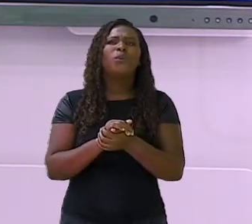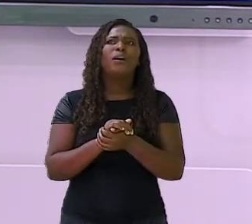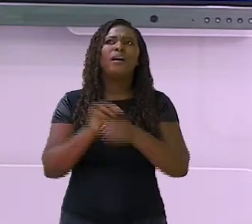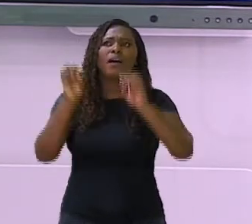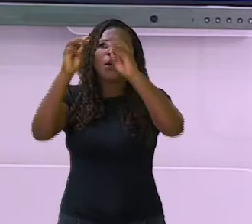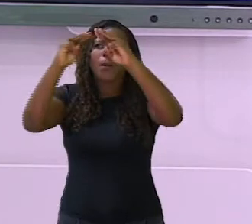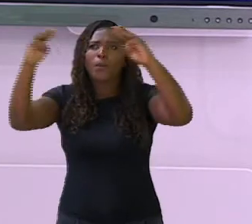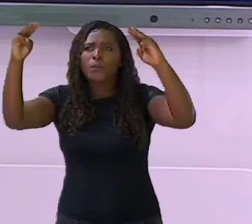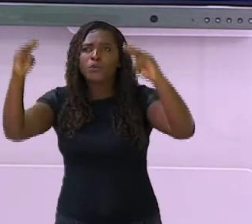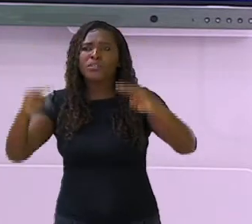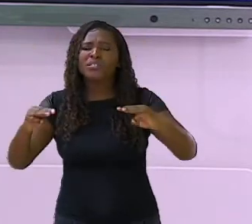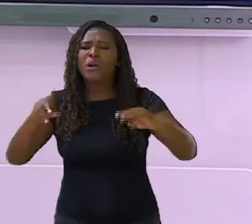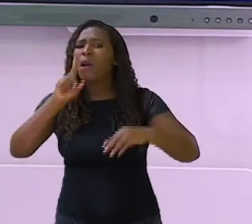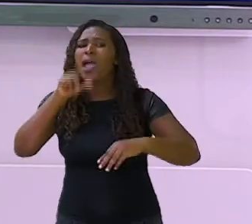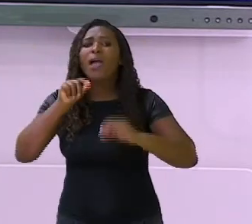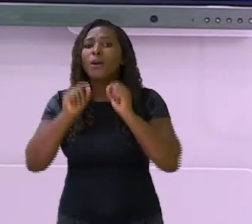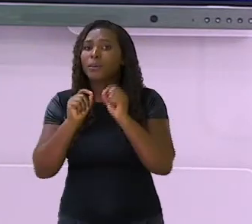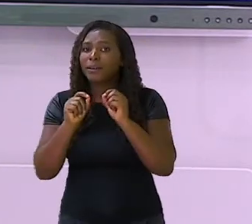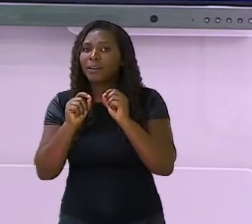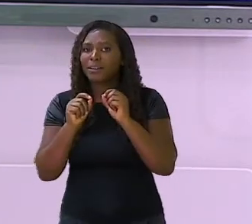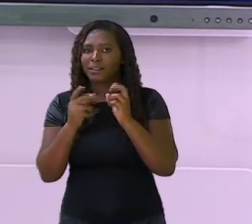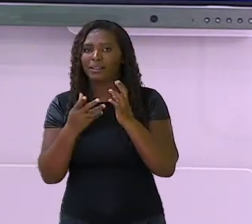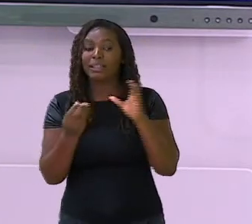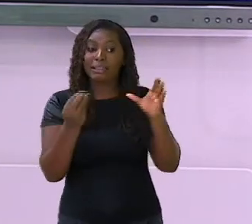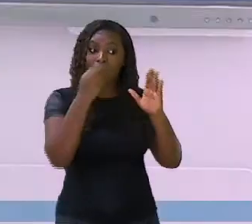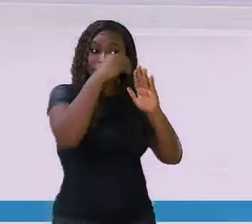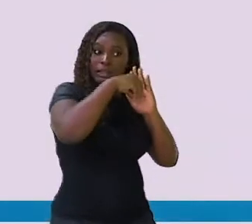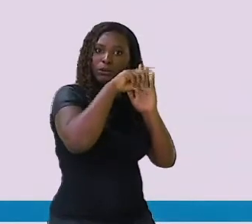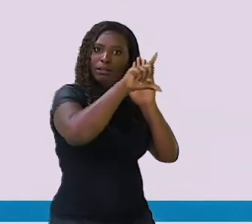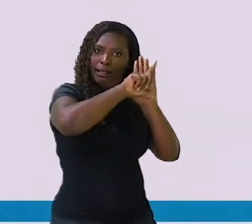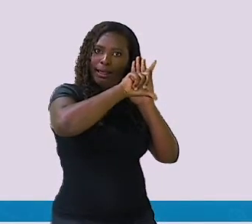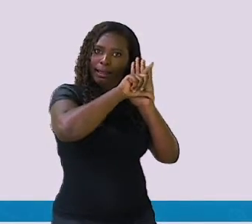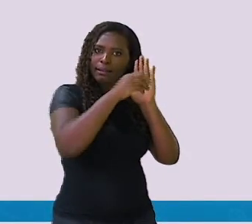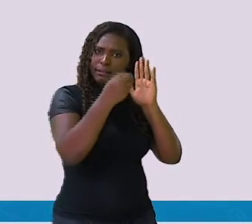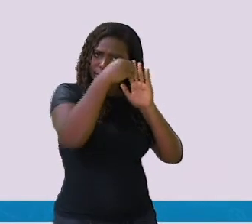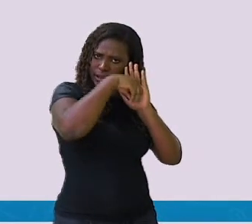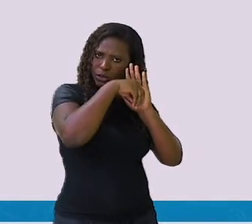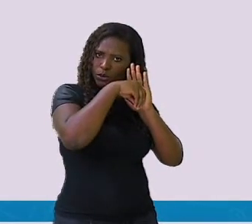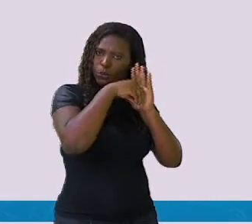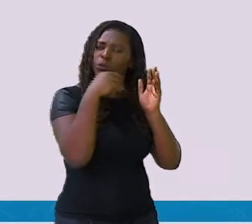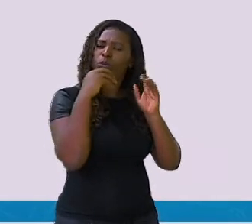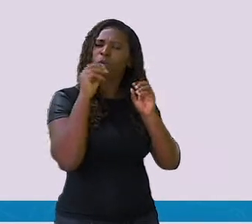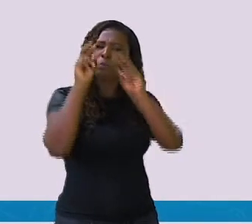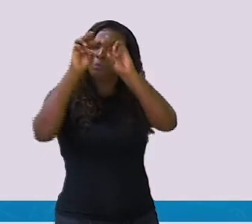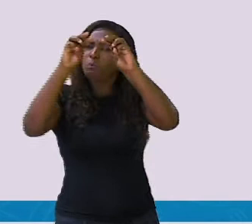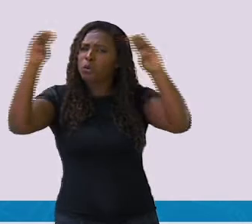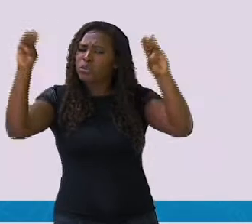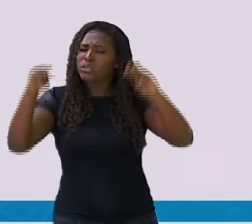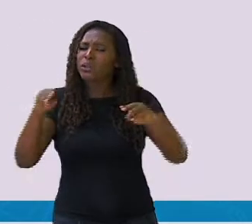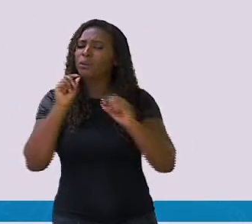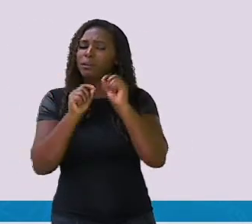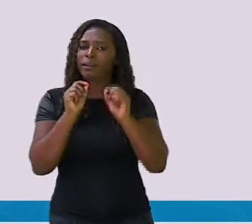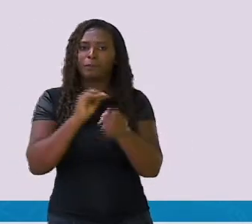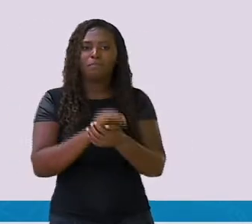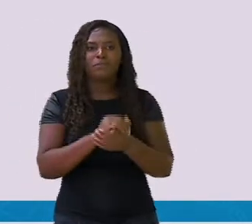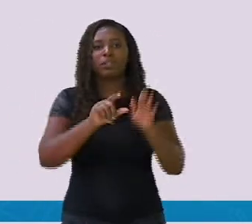foi caracterizado como lei em relação a museu. Então vamos lá. De acordo com a lei de